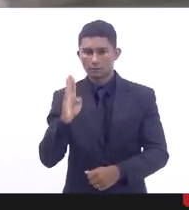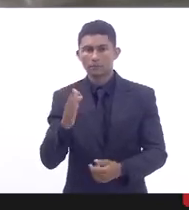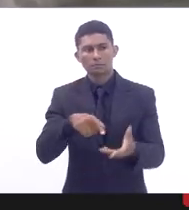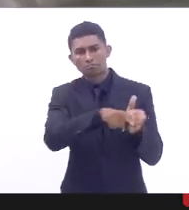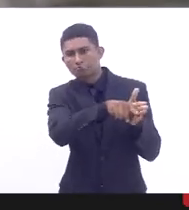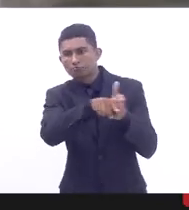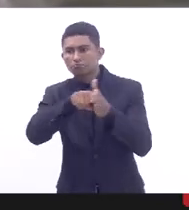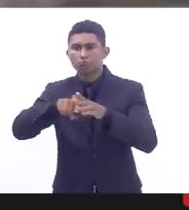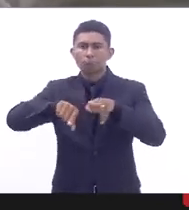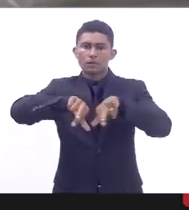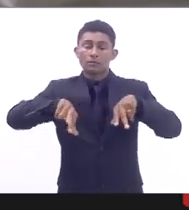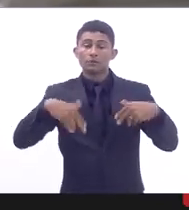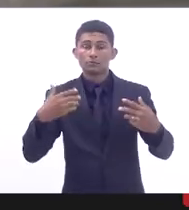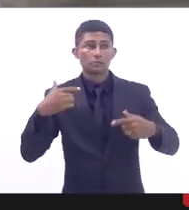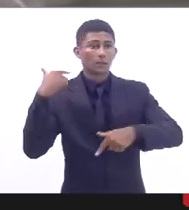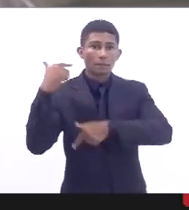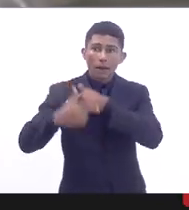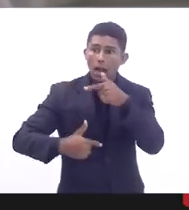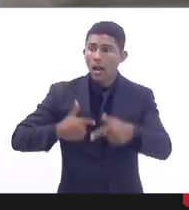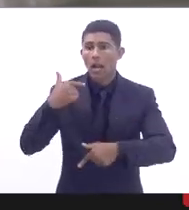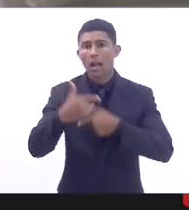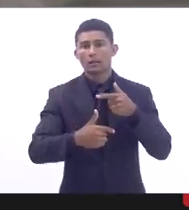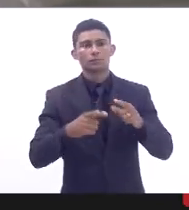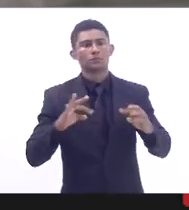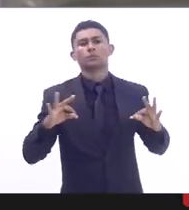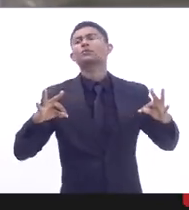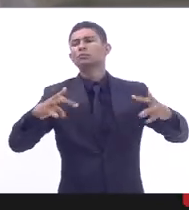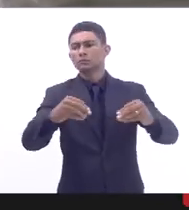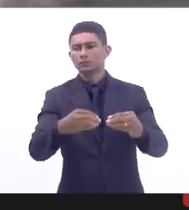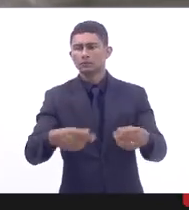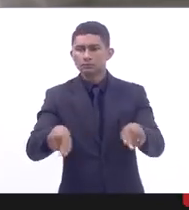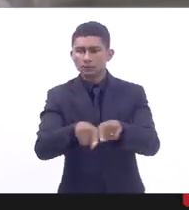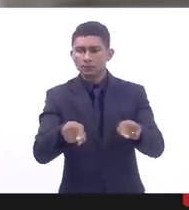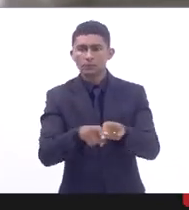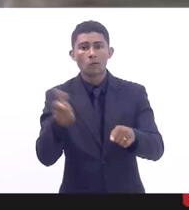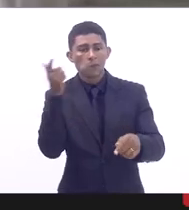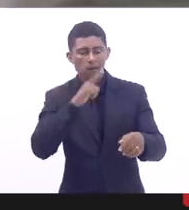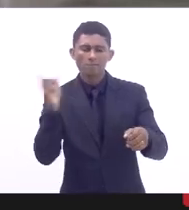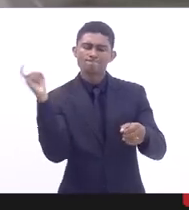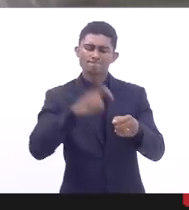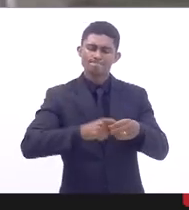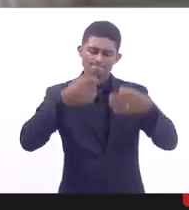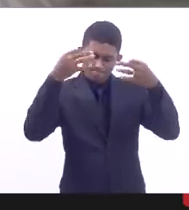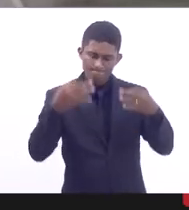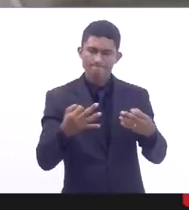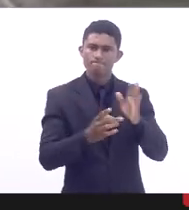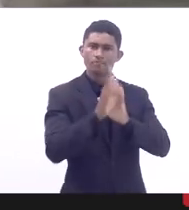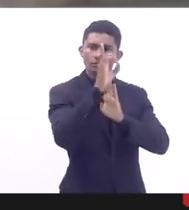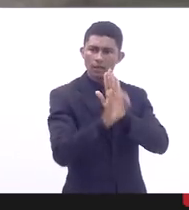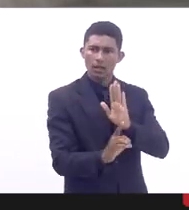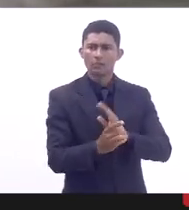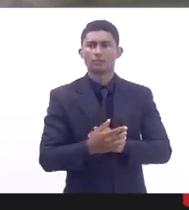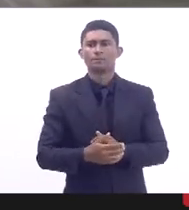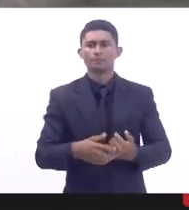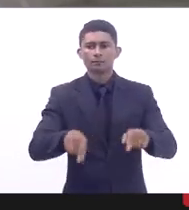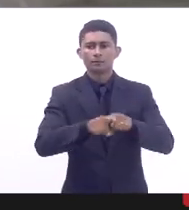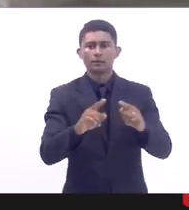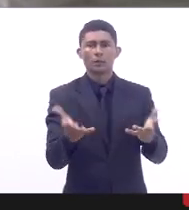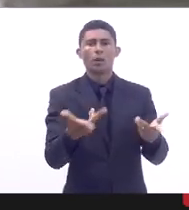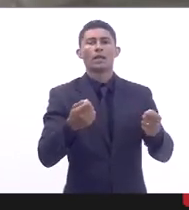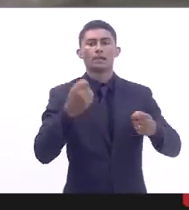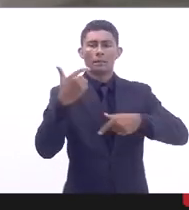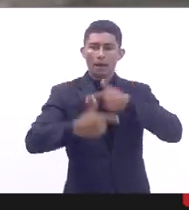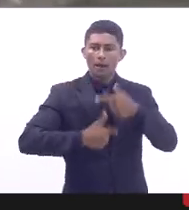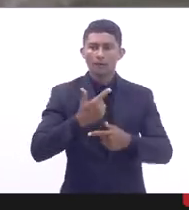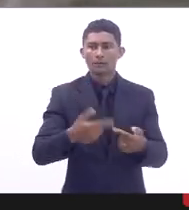pesquisas que esse trabalho todo que nós temos também possa ter retornado e em garantia de direitos em garantia de qualidade